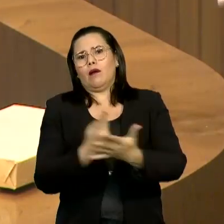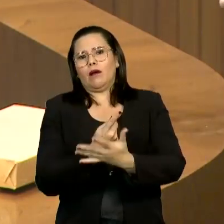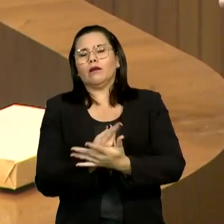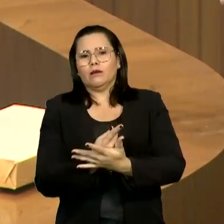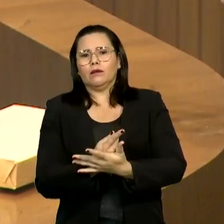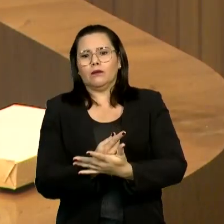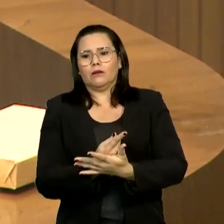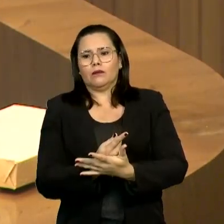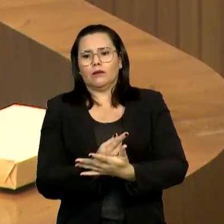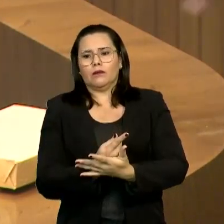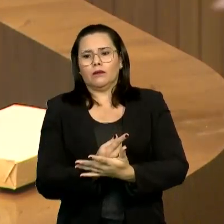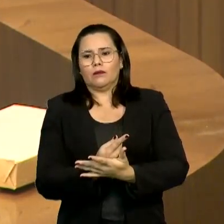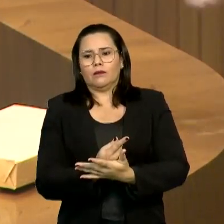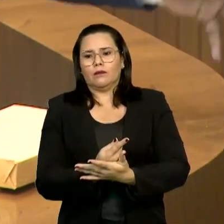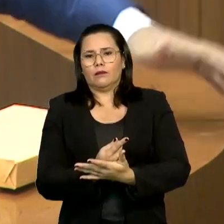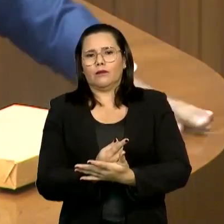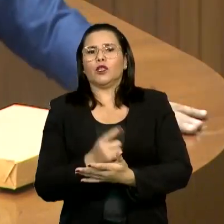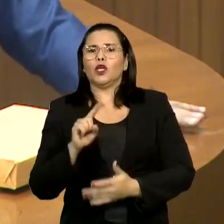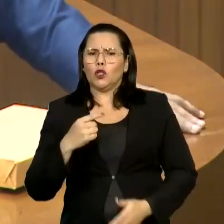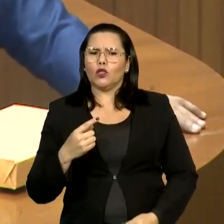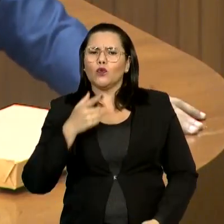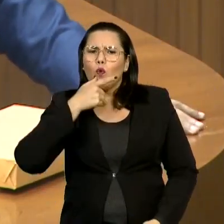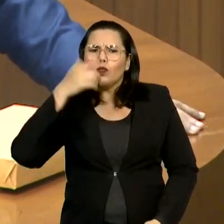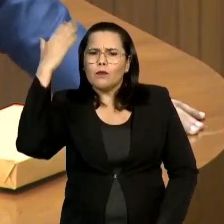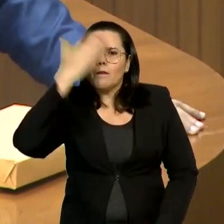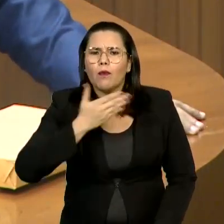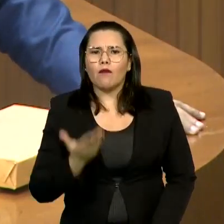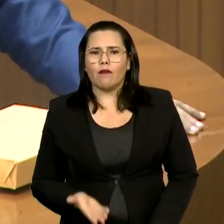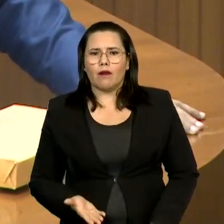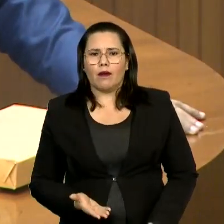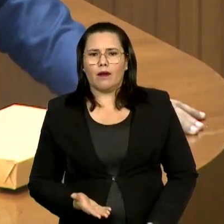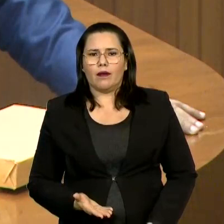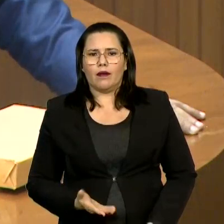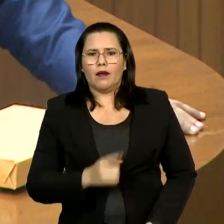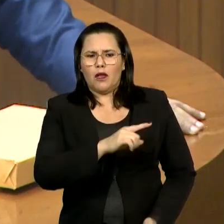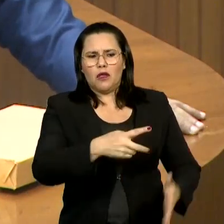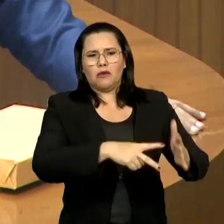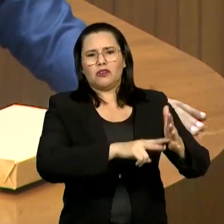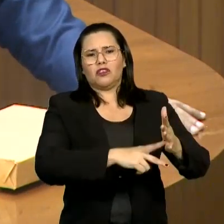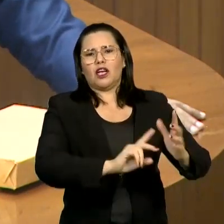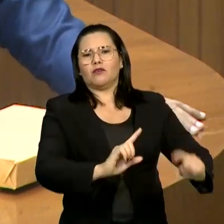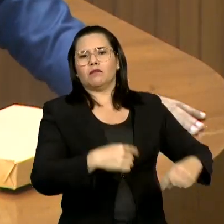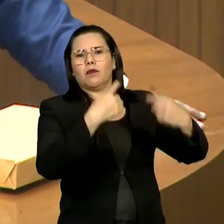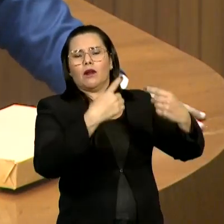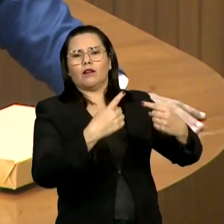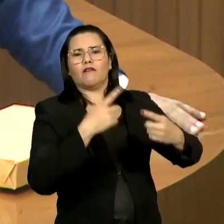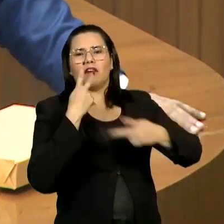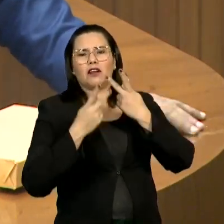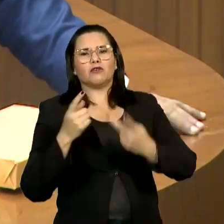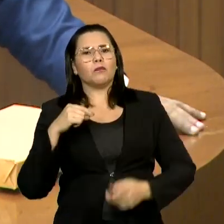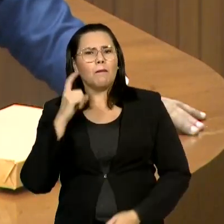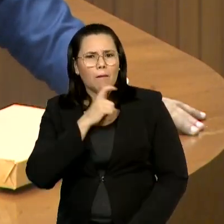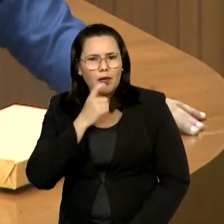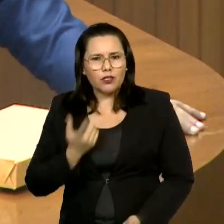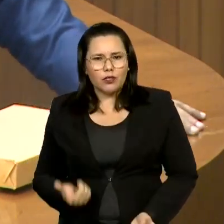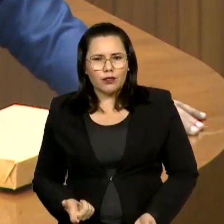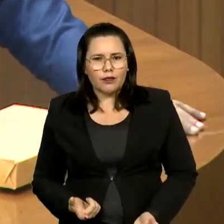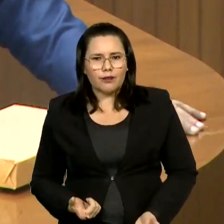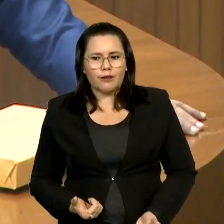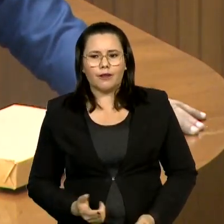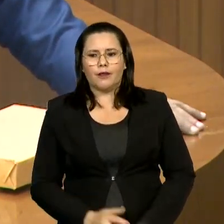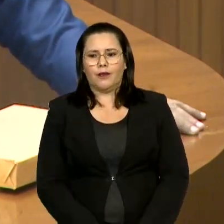E até hoje não concluíram a investigação. O presidente do sindicato, senhor Antônio